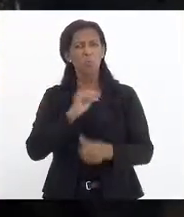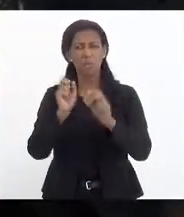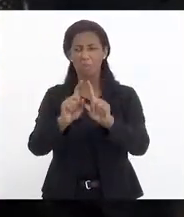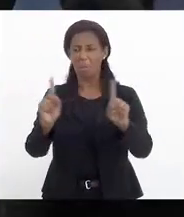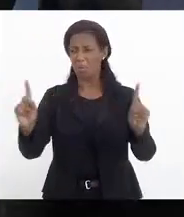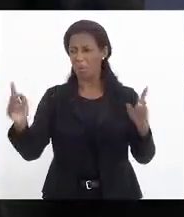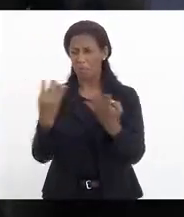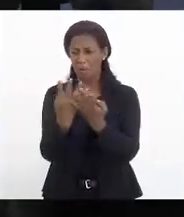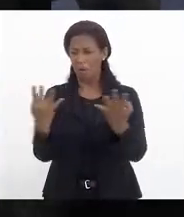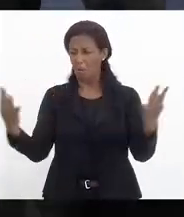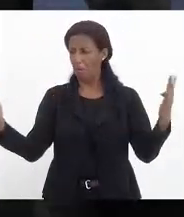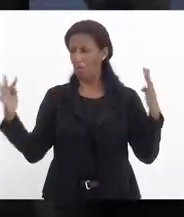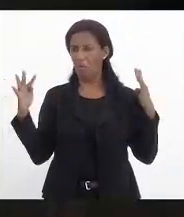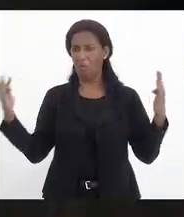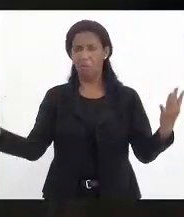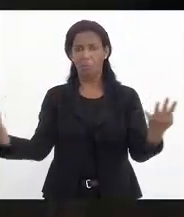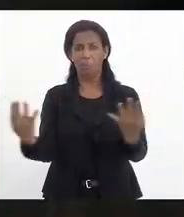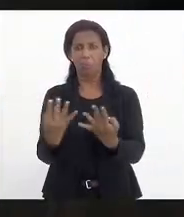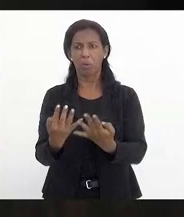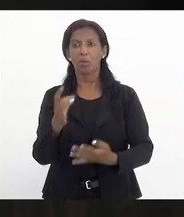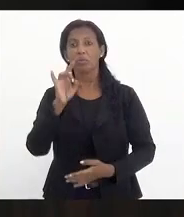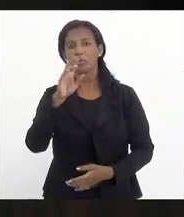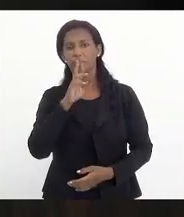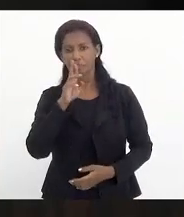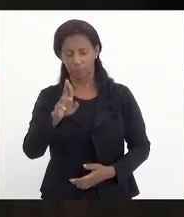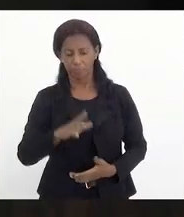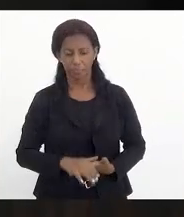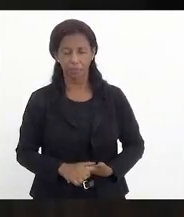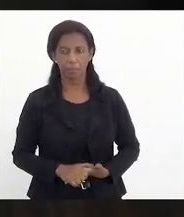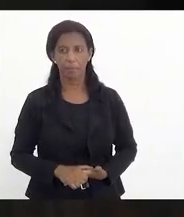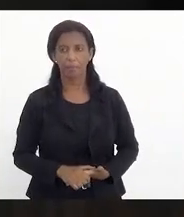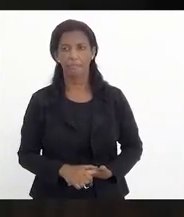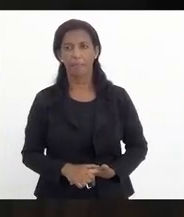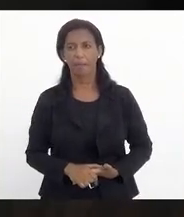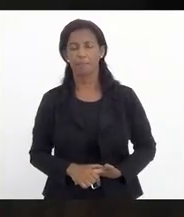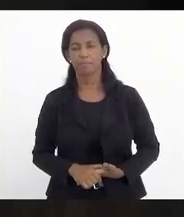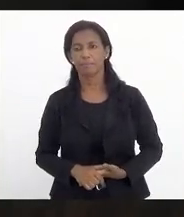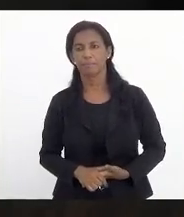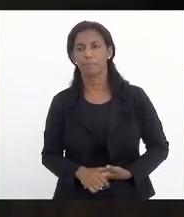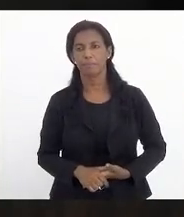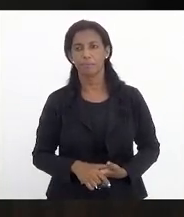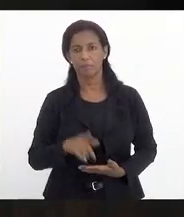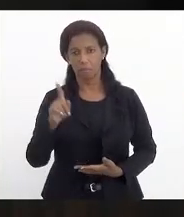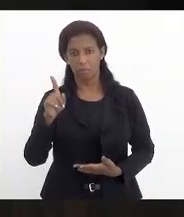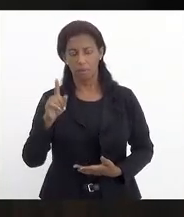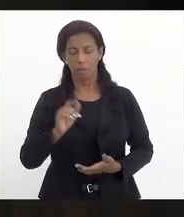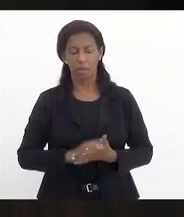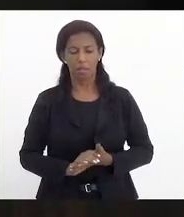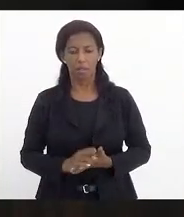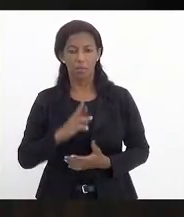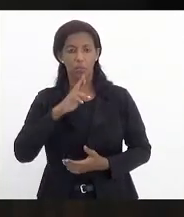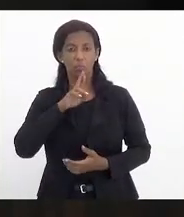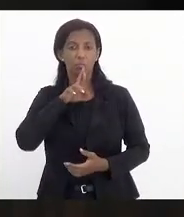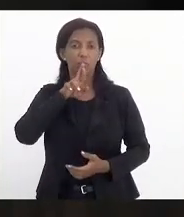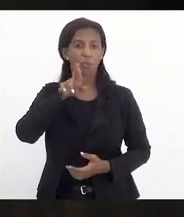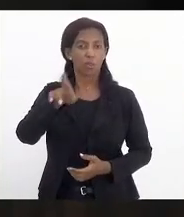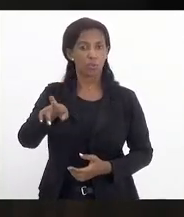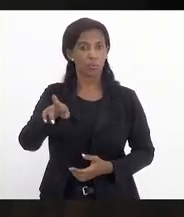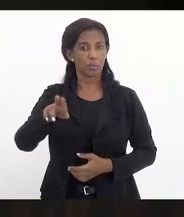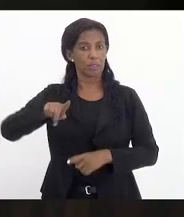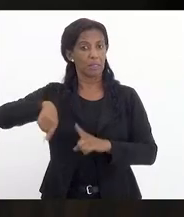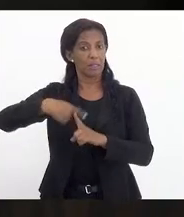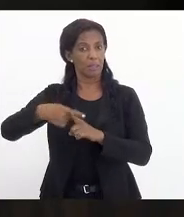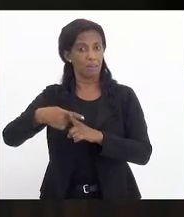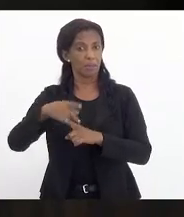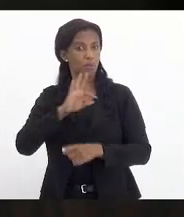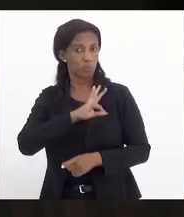aqui. Obrigado. Bem, primeiro, só para responder, eu vou tomar essa pela ordem como uma questão de ordem em relação a ter mais policiamentos